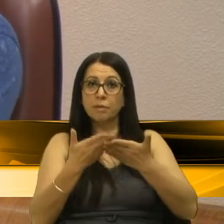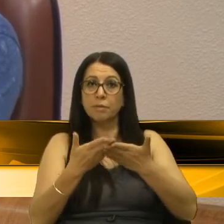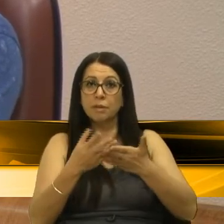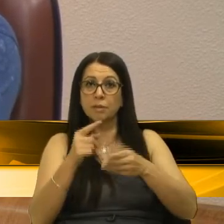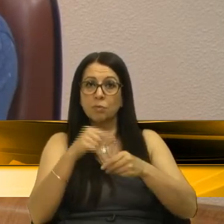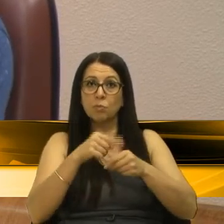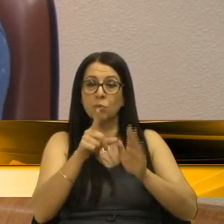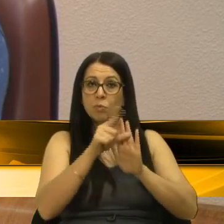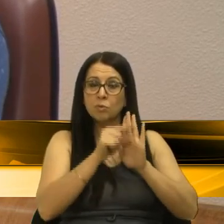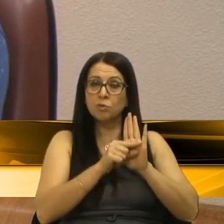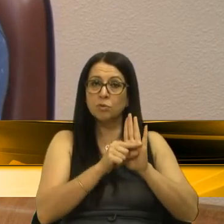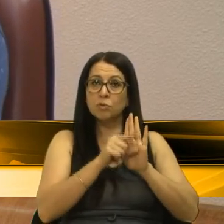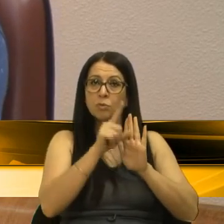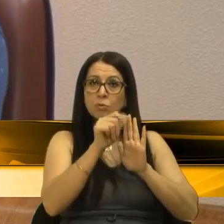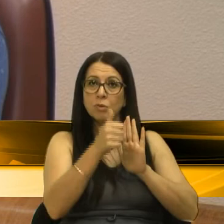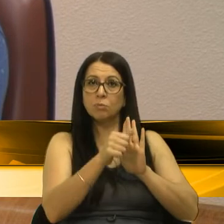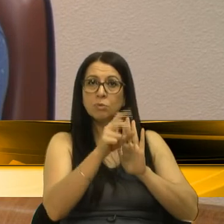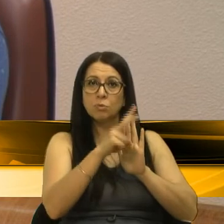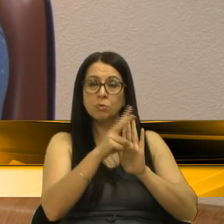artigo número